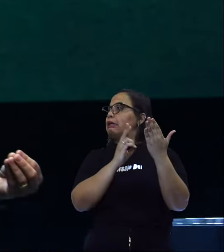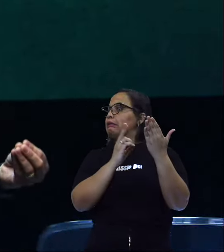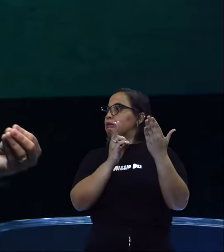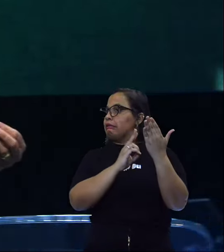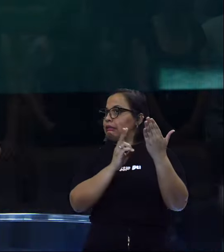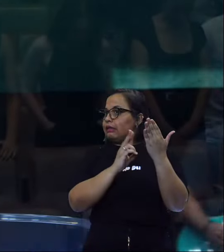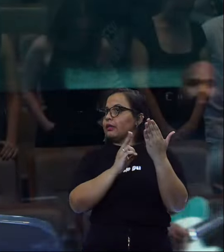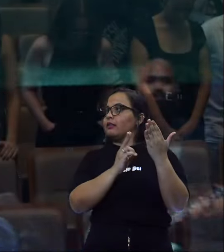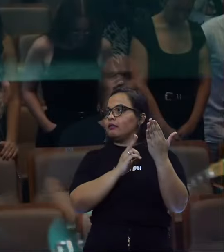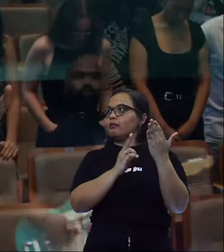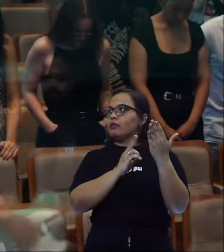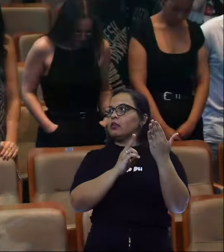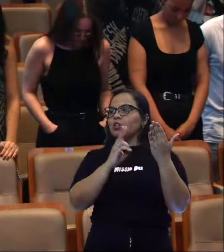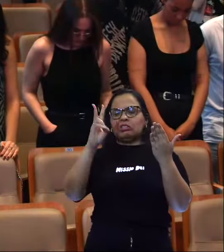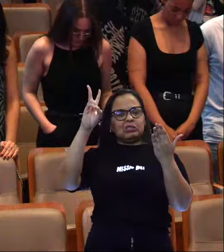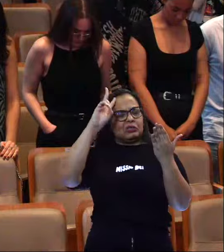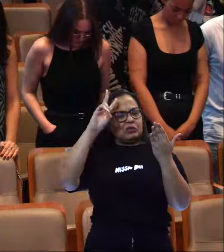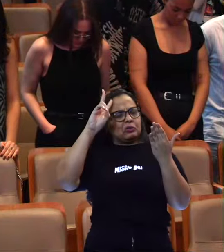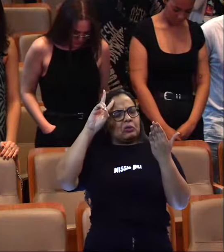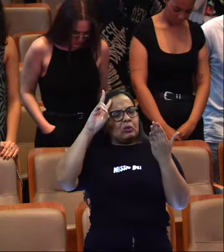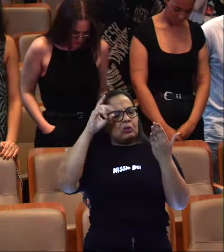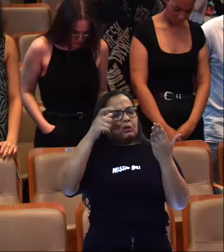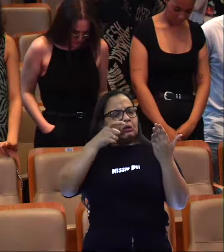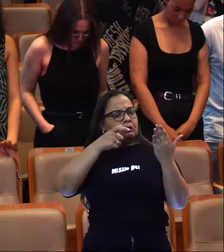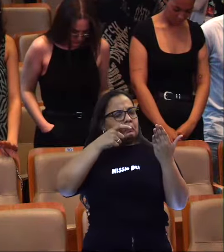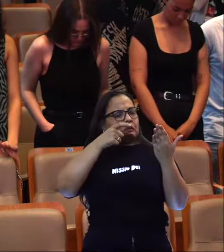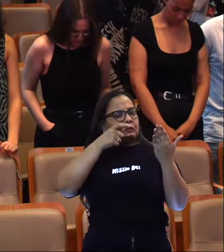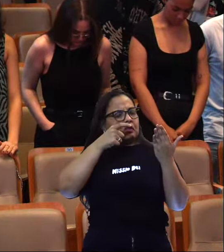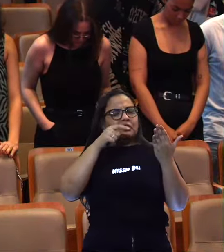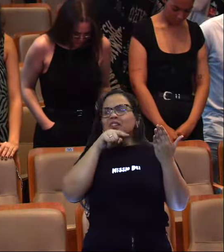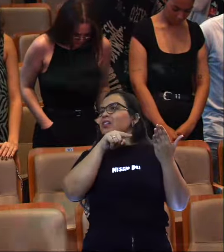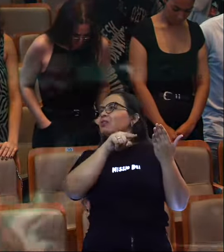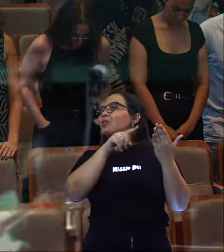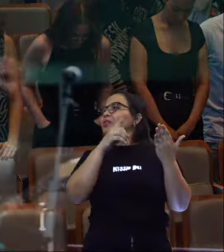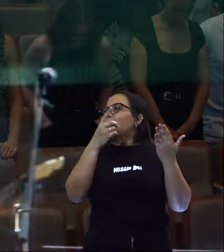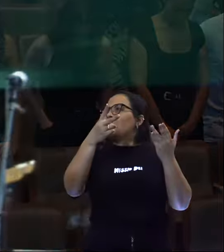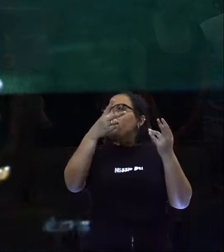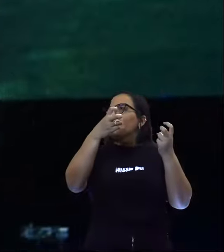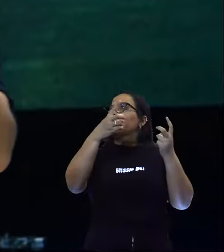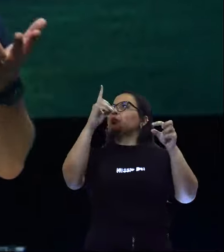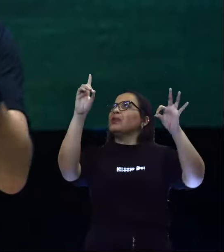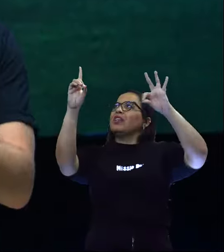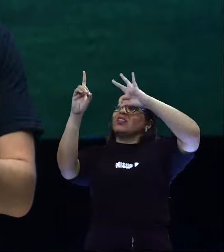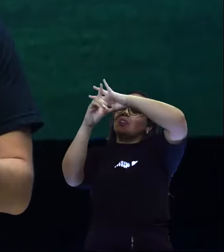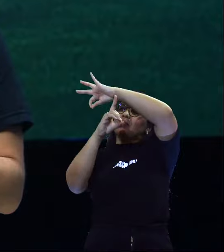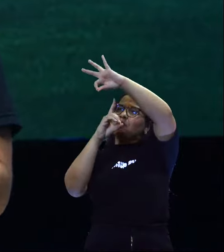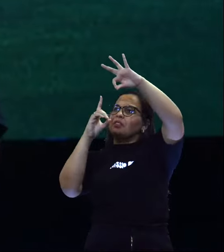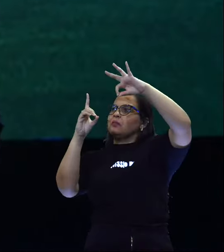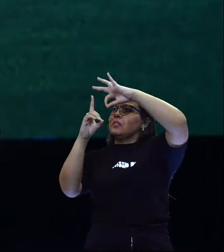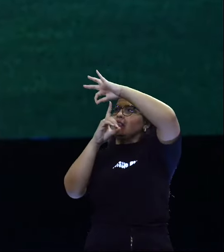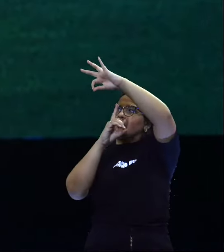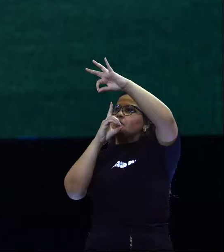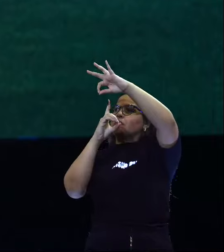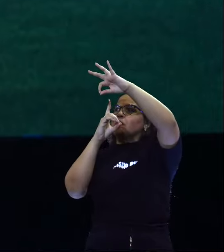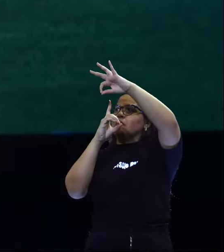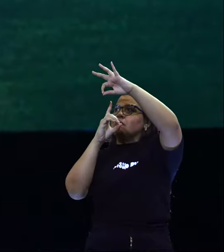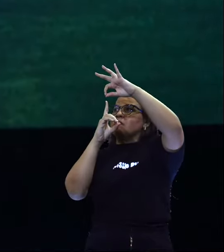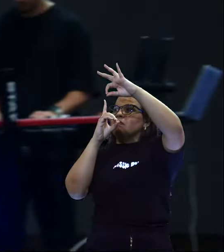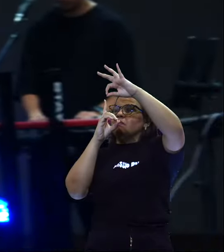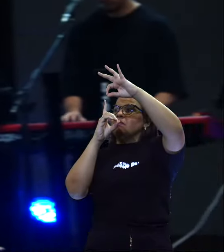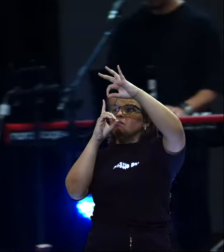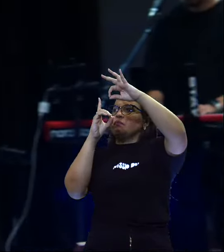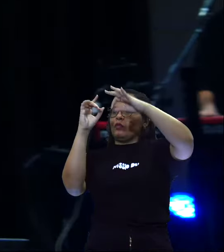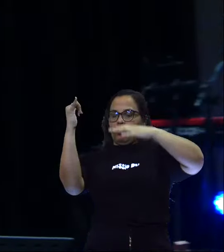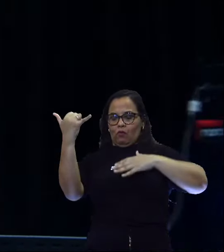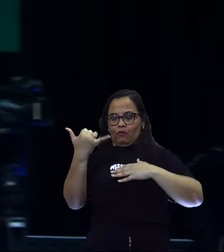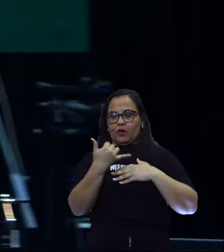maneira, através do seu Espírito, do Santo Espírito de Deus, porque quando nós aceitamos a Jesus como nosso Senhor e Salvador, nós começamos a caminhar